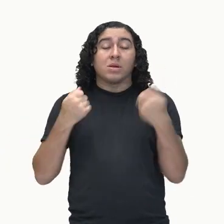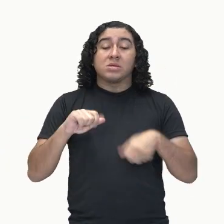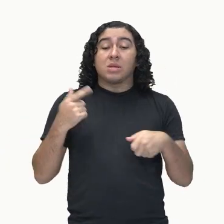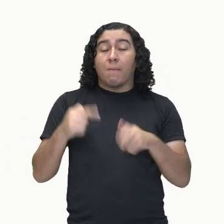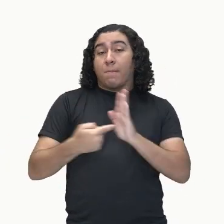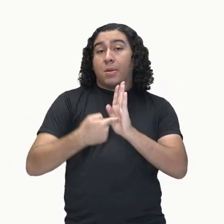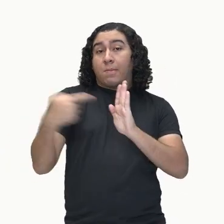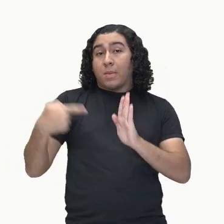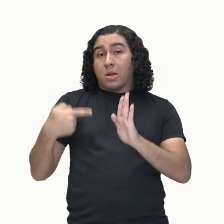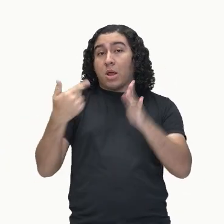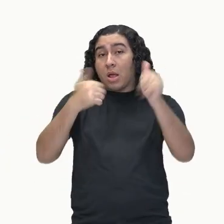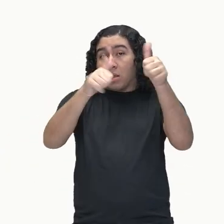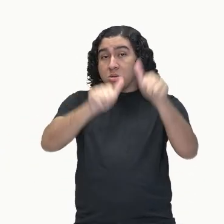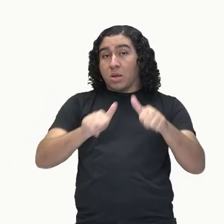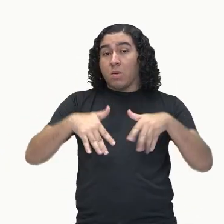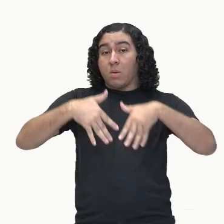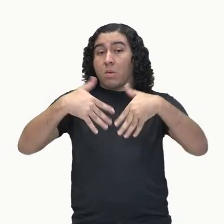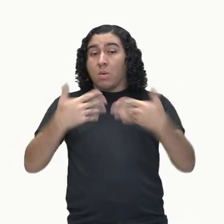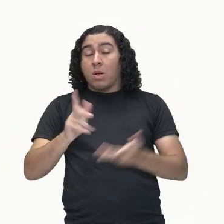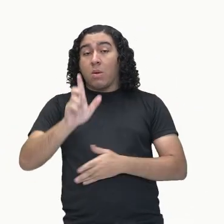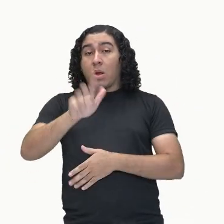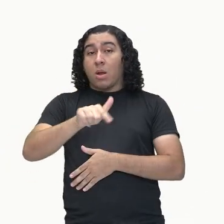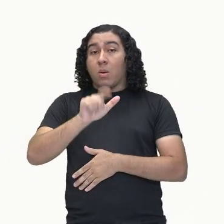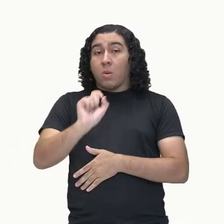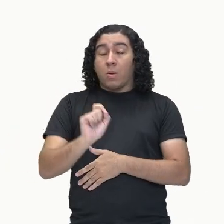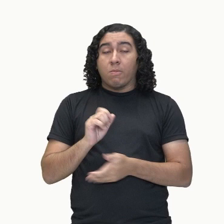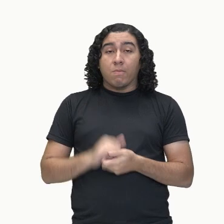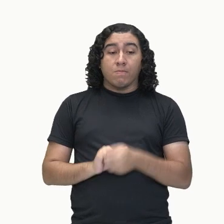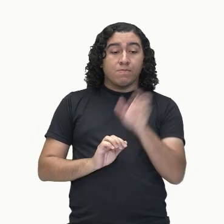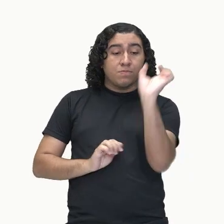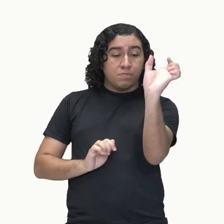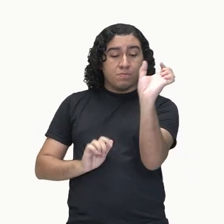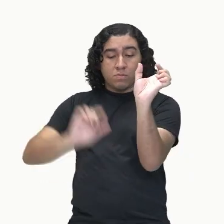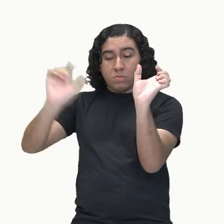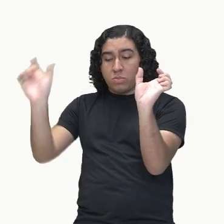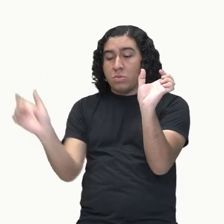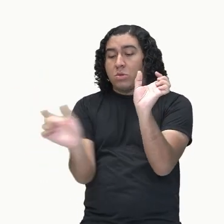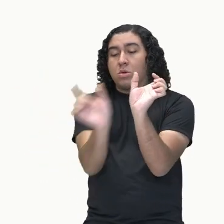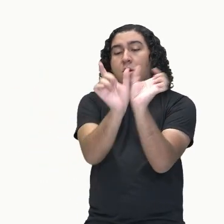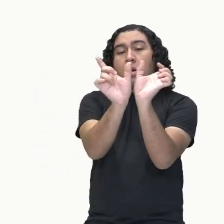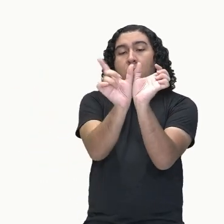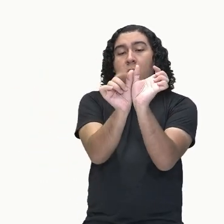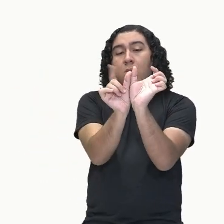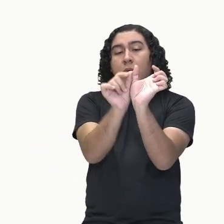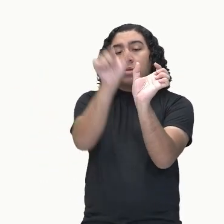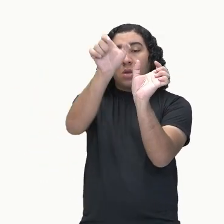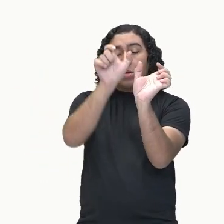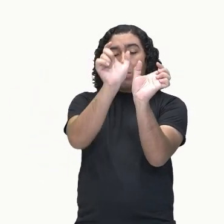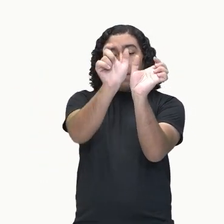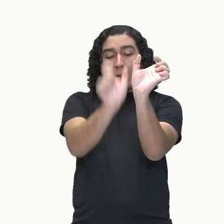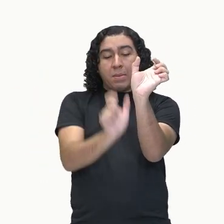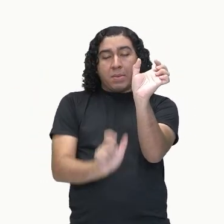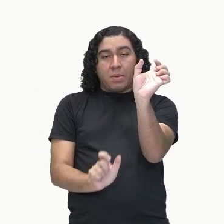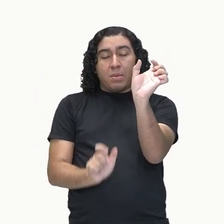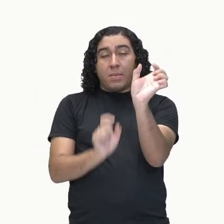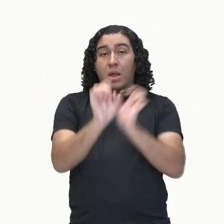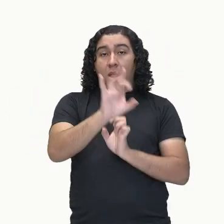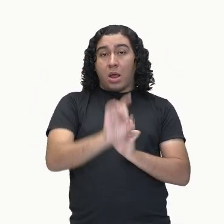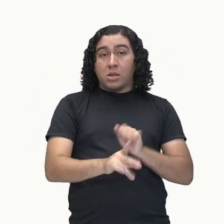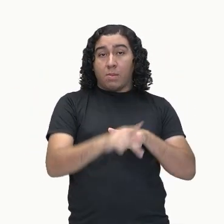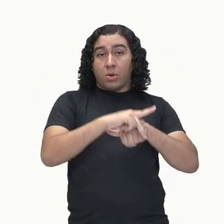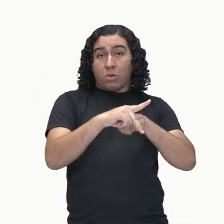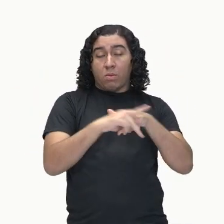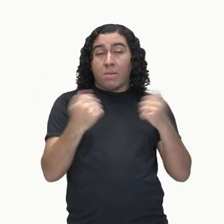perceber Quais são as desinências de cada pronome pessoal as